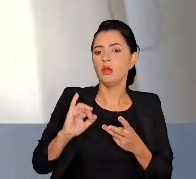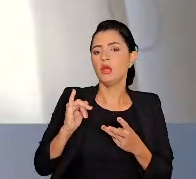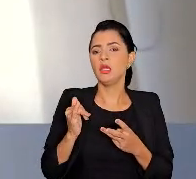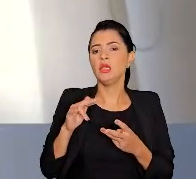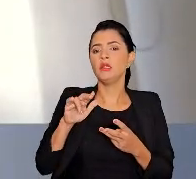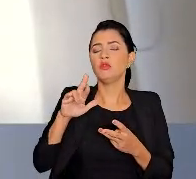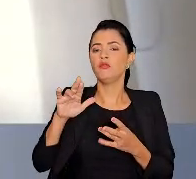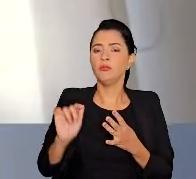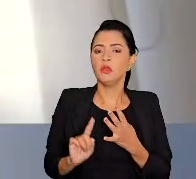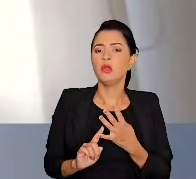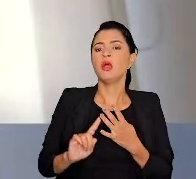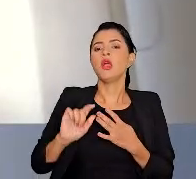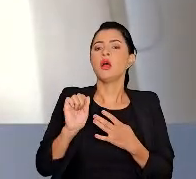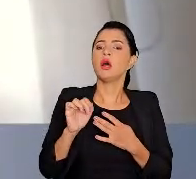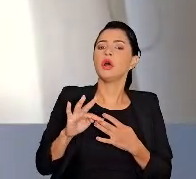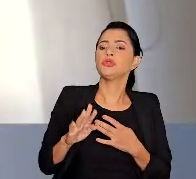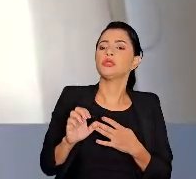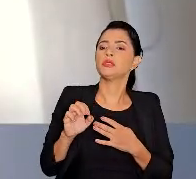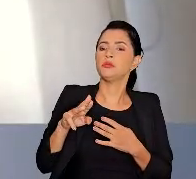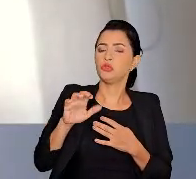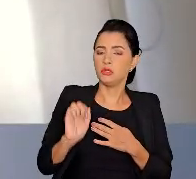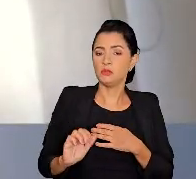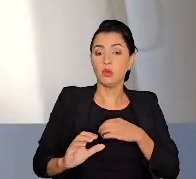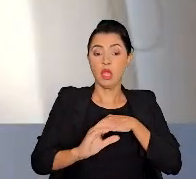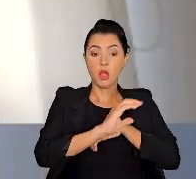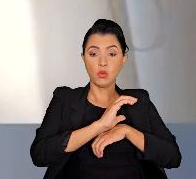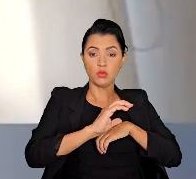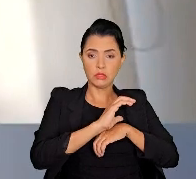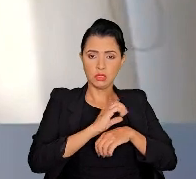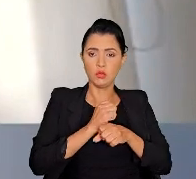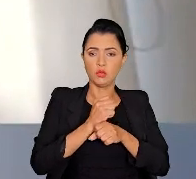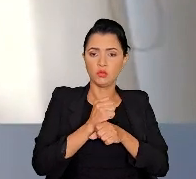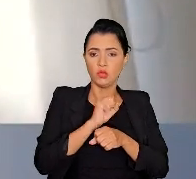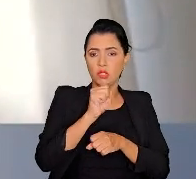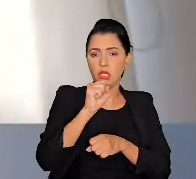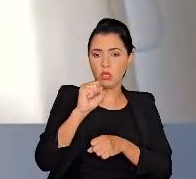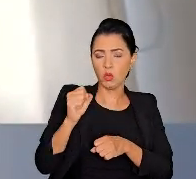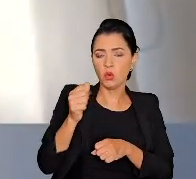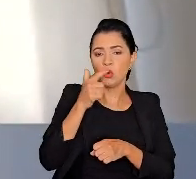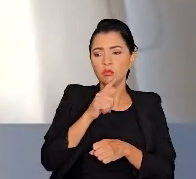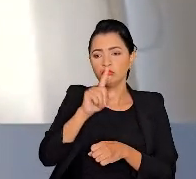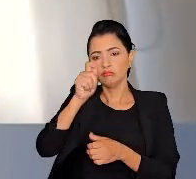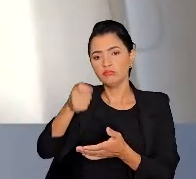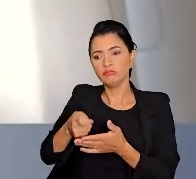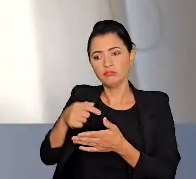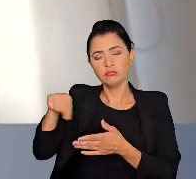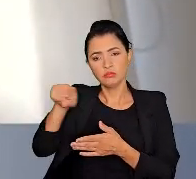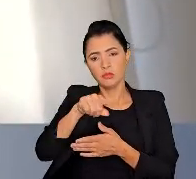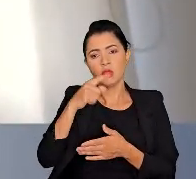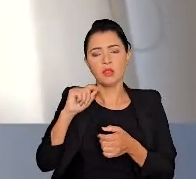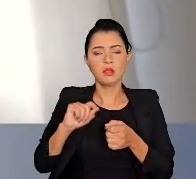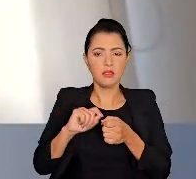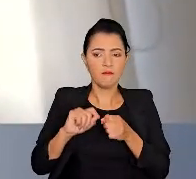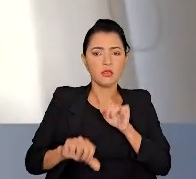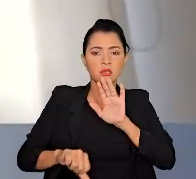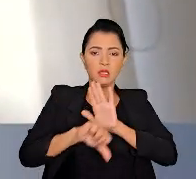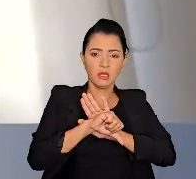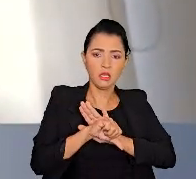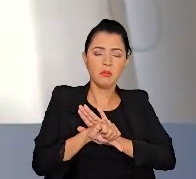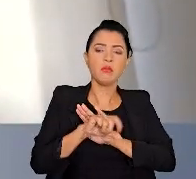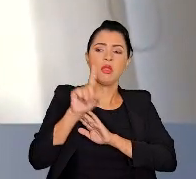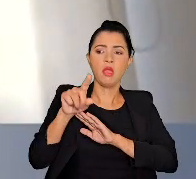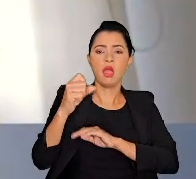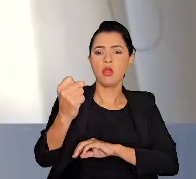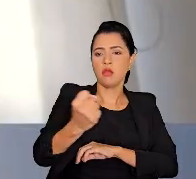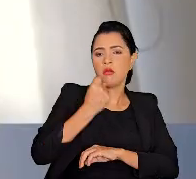antissemitismo. A Constituição Federal de 88 impôs aos agentes de delitos dessa natureza, pela